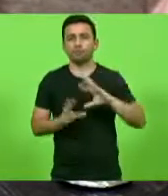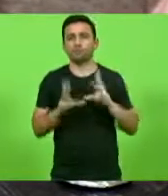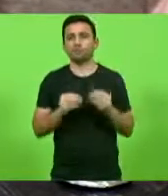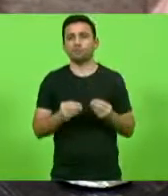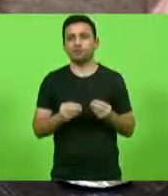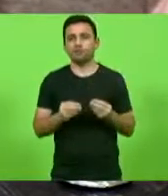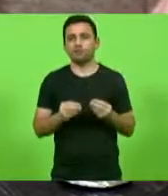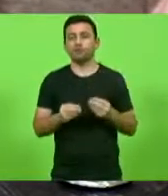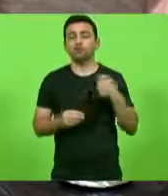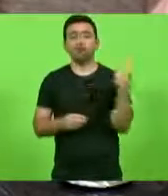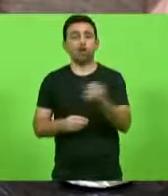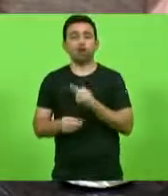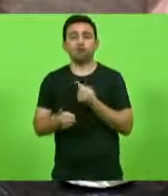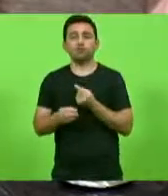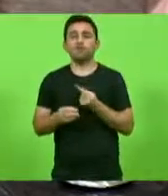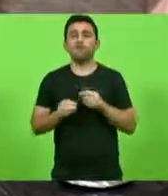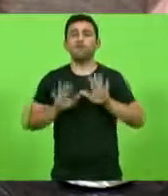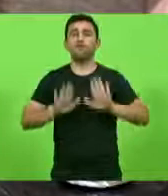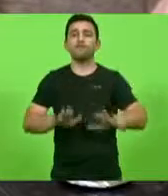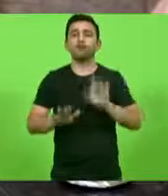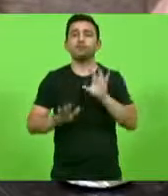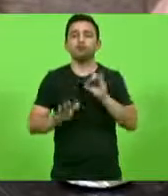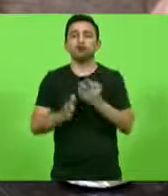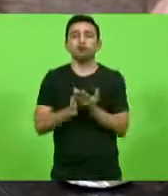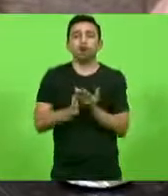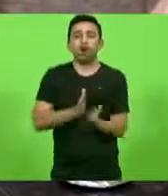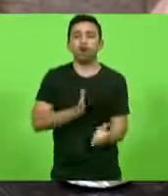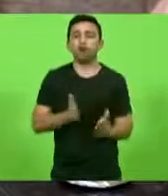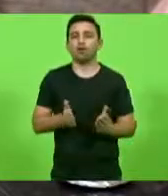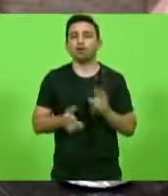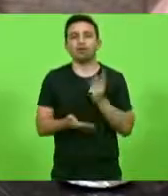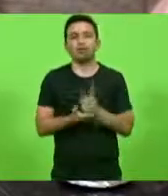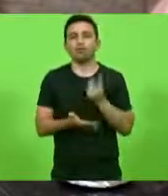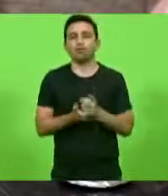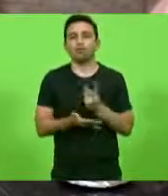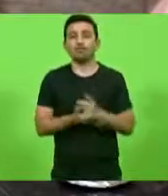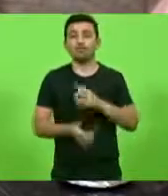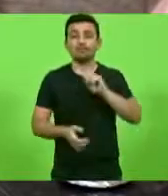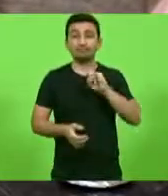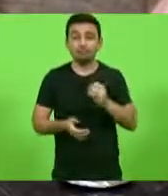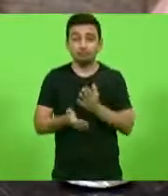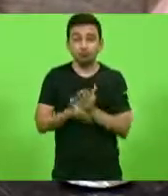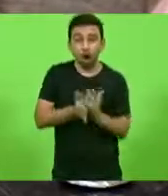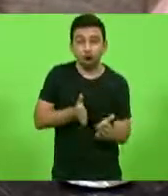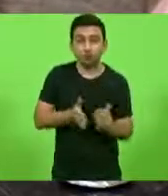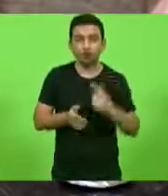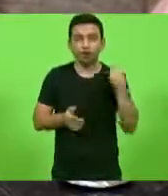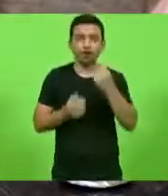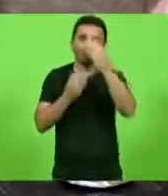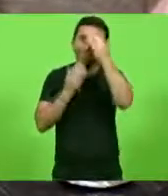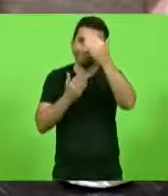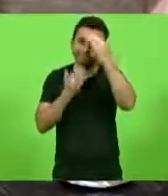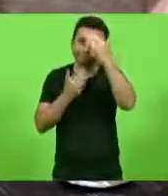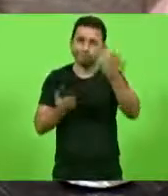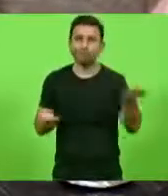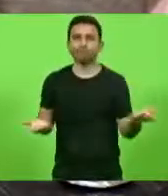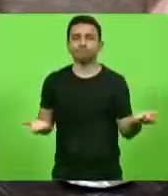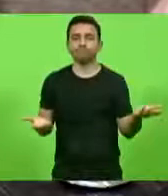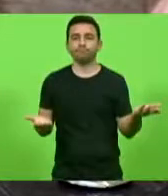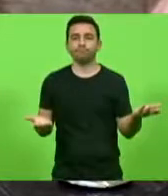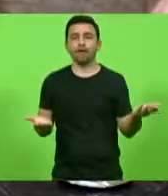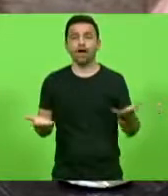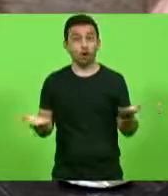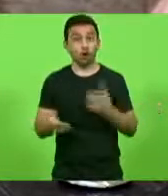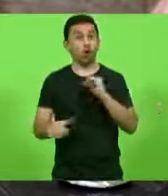com o que sobra, se sobra. E olha, se sobrar ainda, a gente agradece. E agora nós estamos começando a inverter